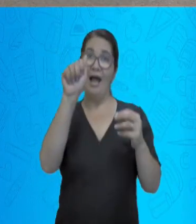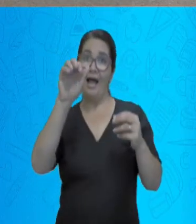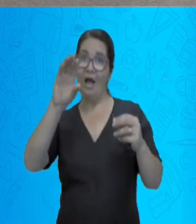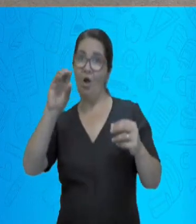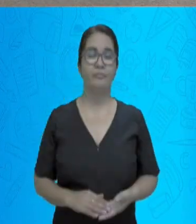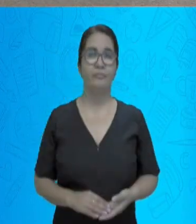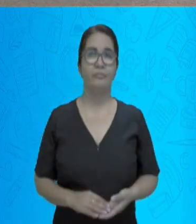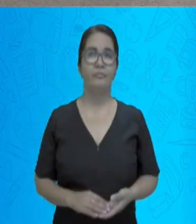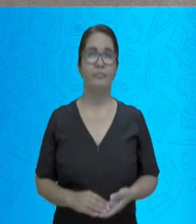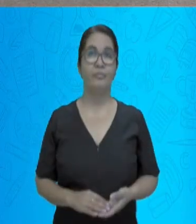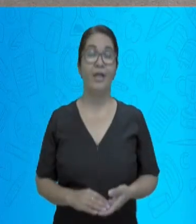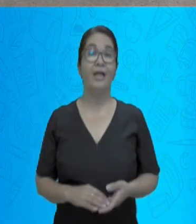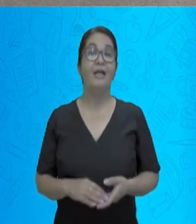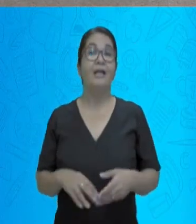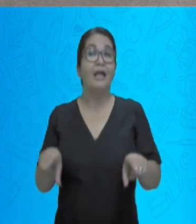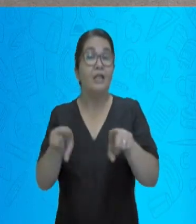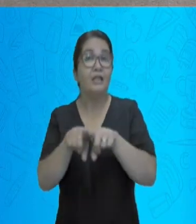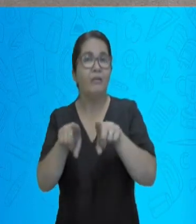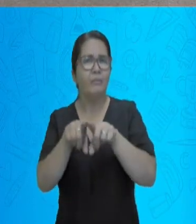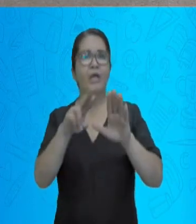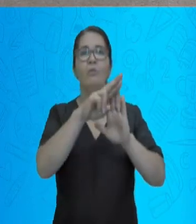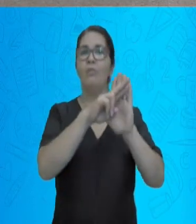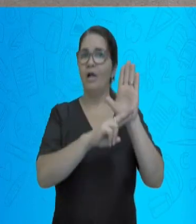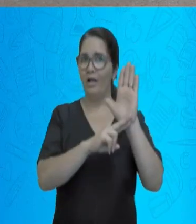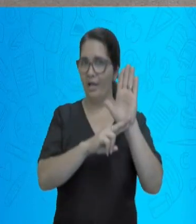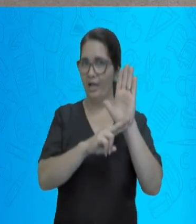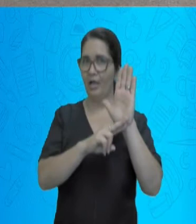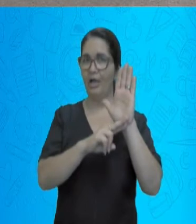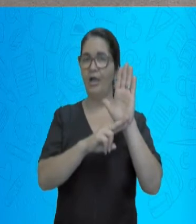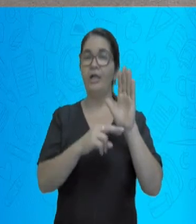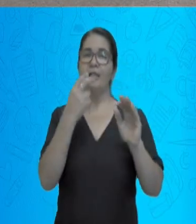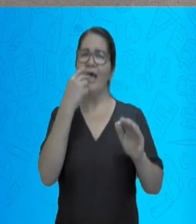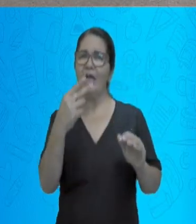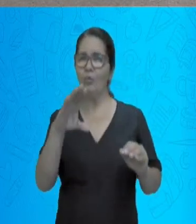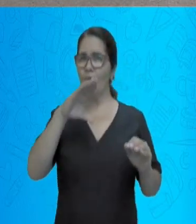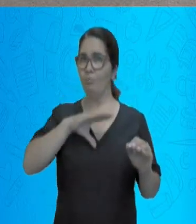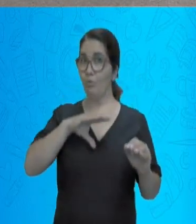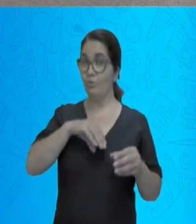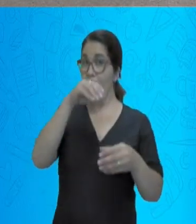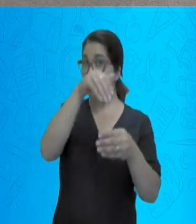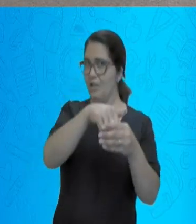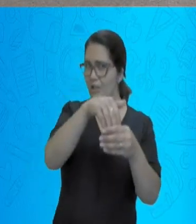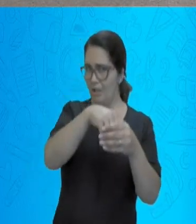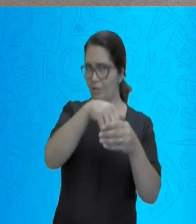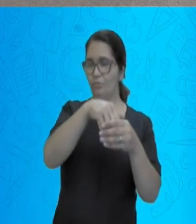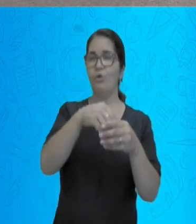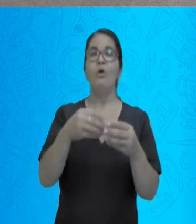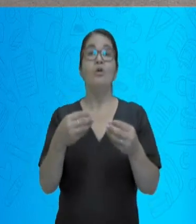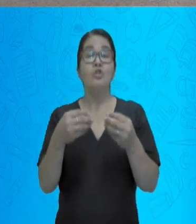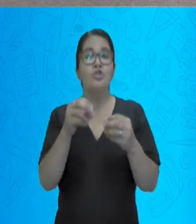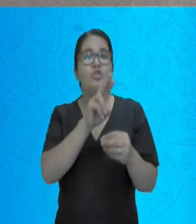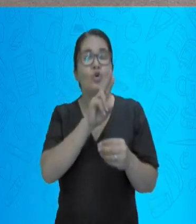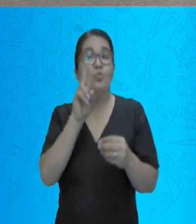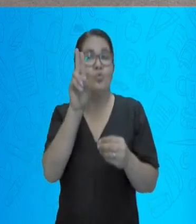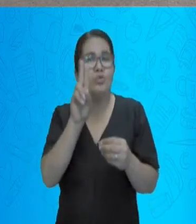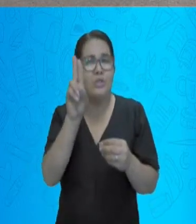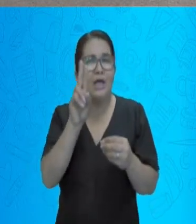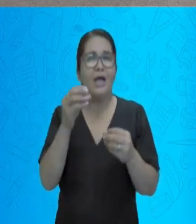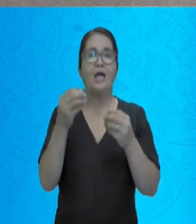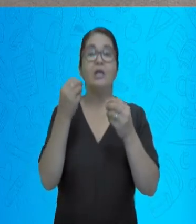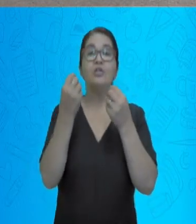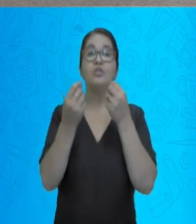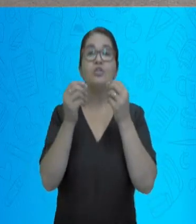U. Ah, isso também é uma regra da língua portuguesa. Só podemos usar o C cedilha